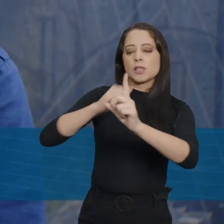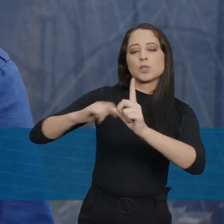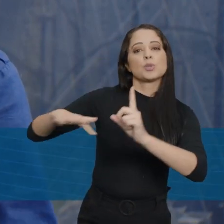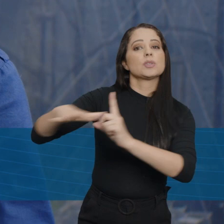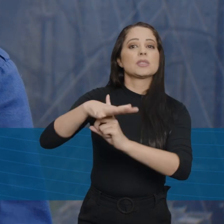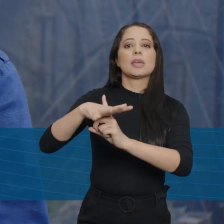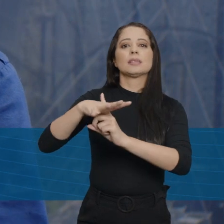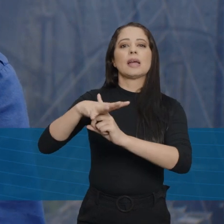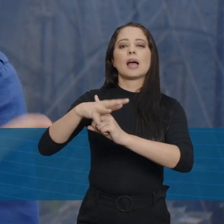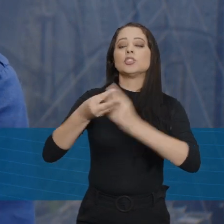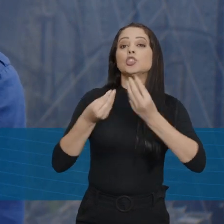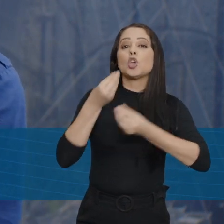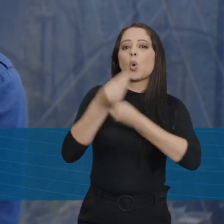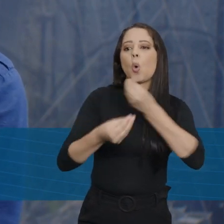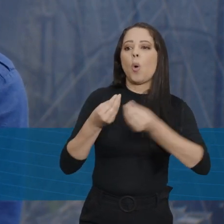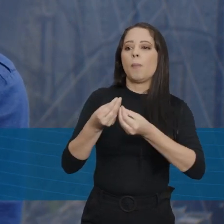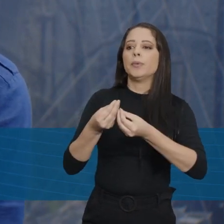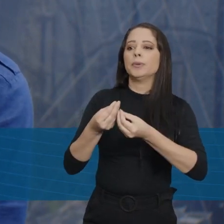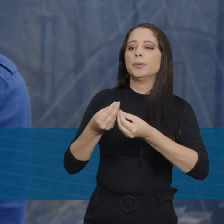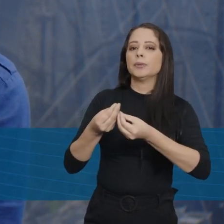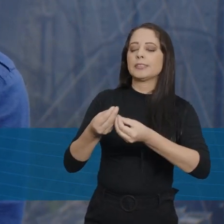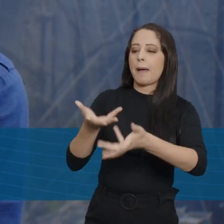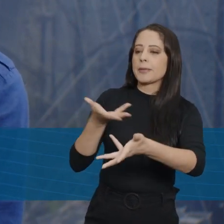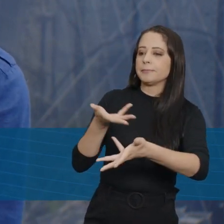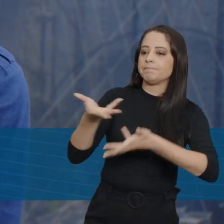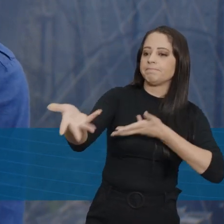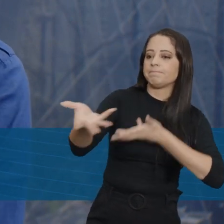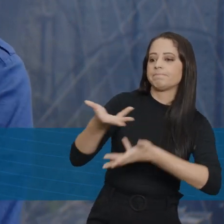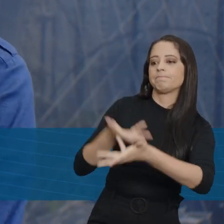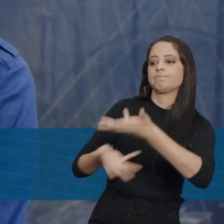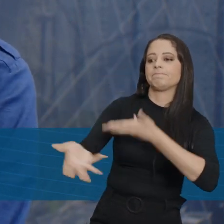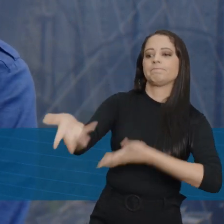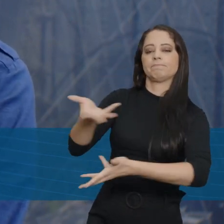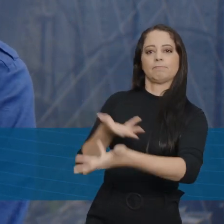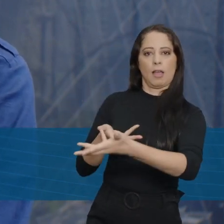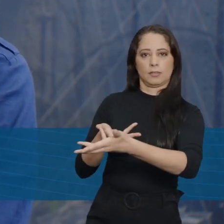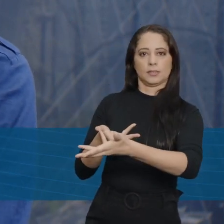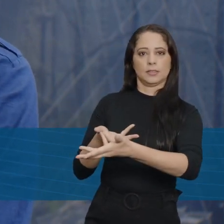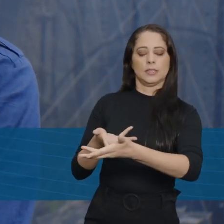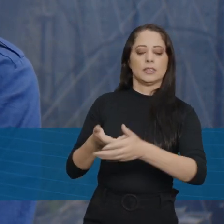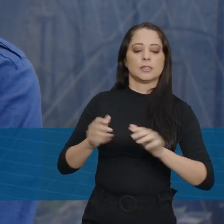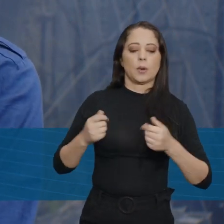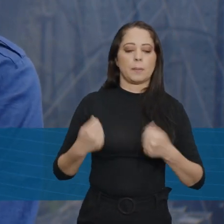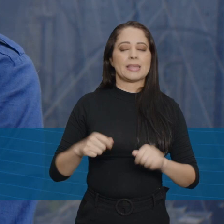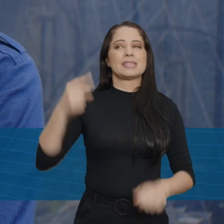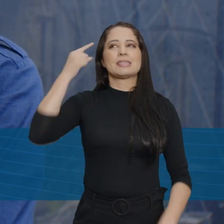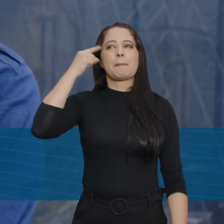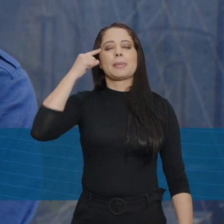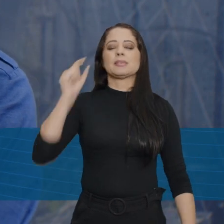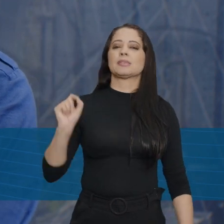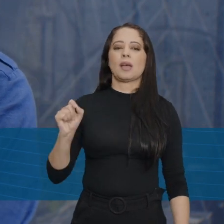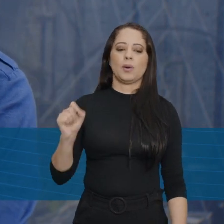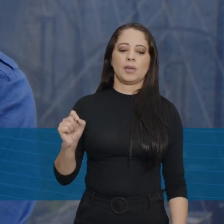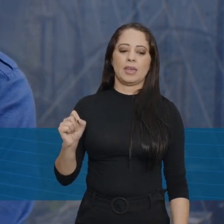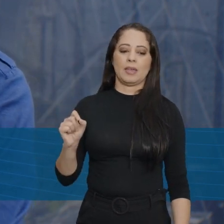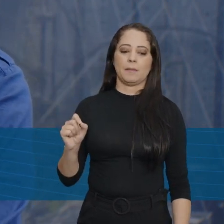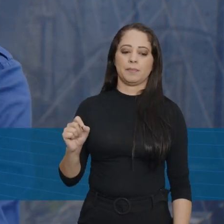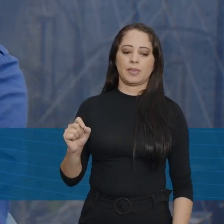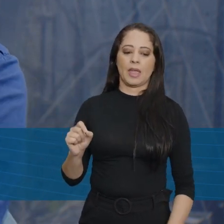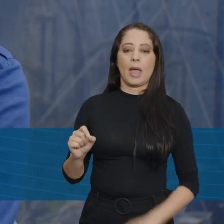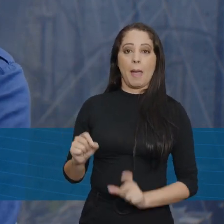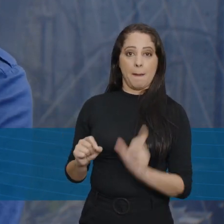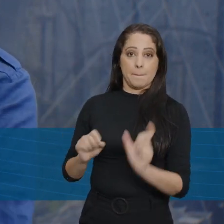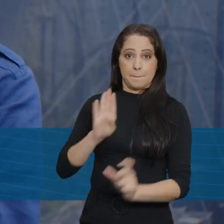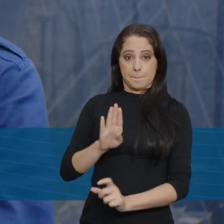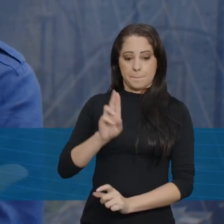sociedade, ele é um reflexo de como a gente convive com a diferença. E às vezes é até interessante a gente pensar que, assim, a gente